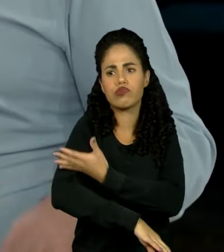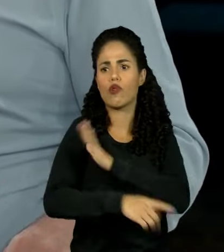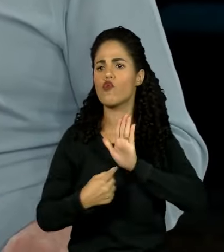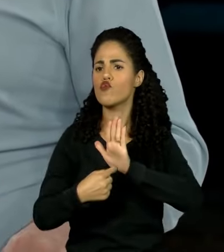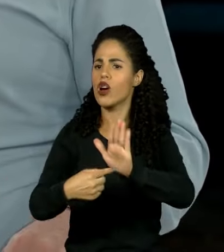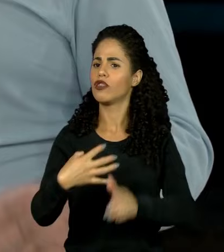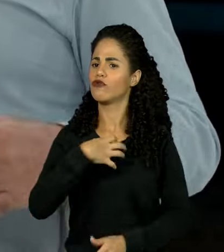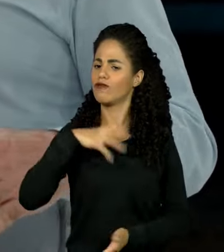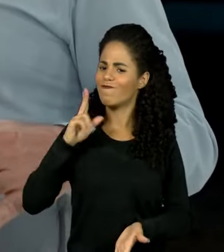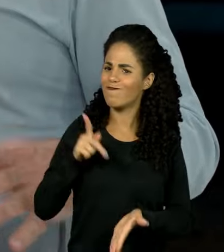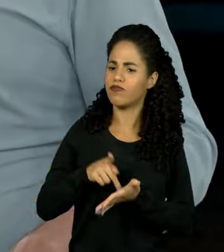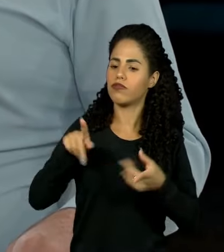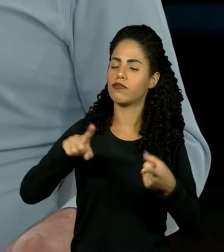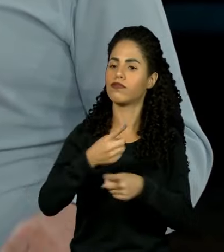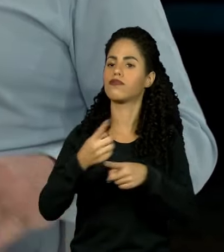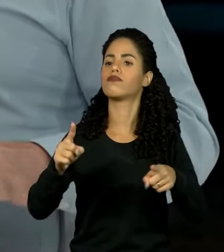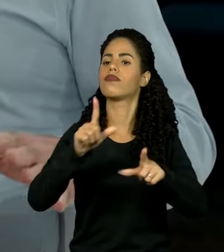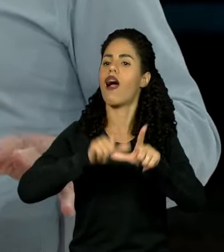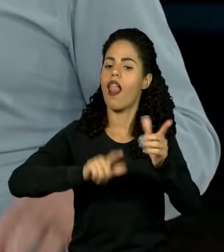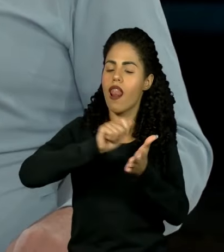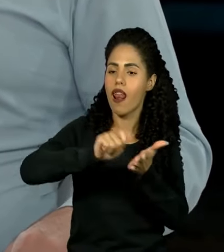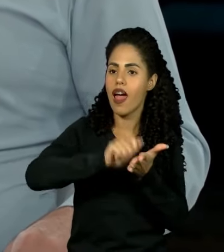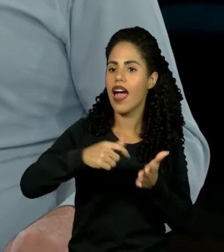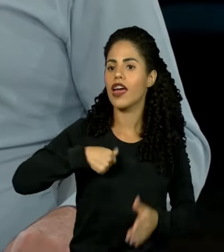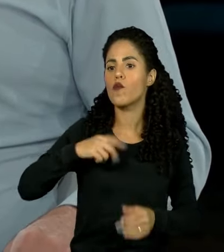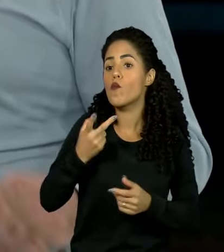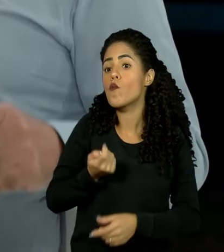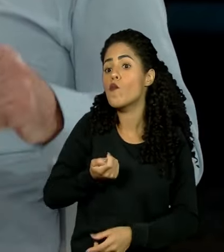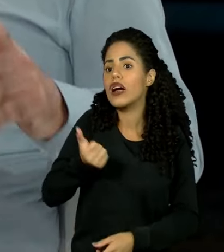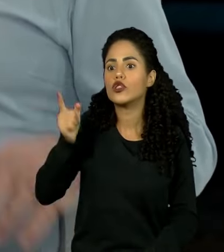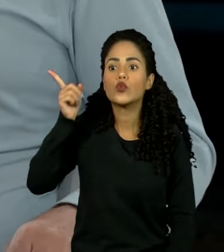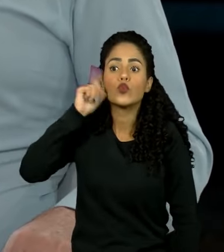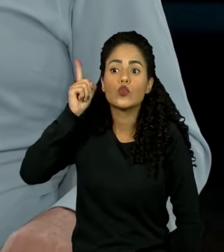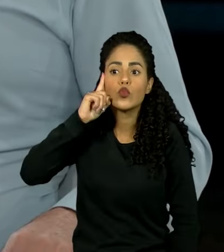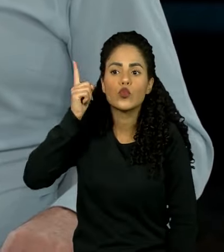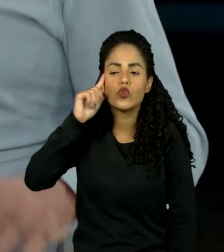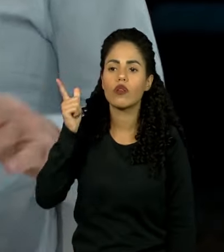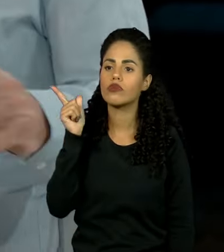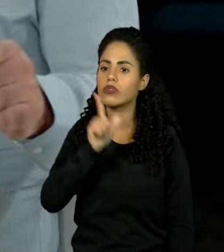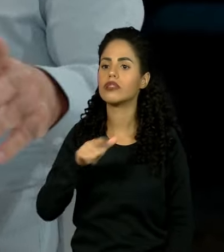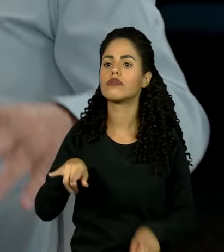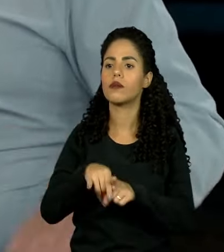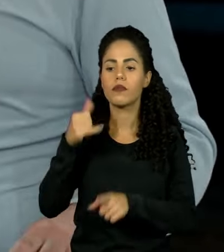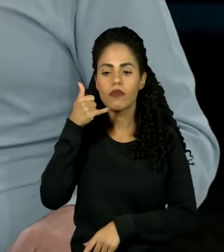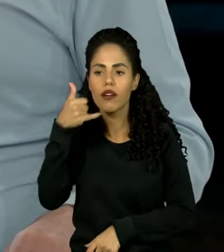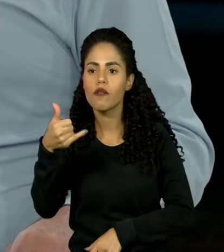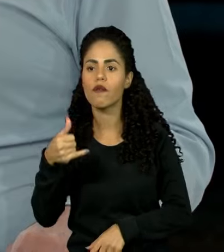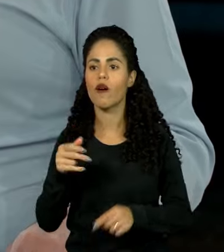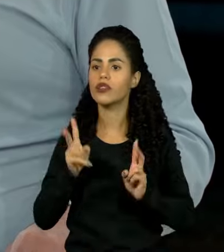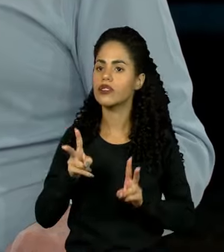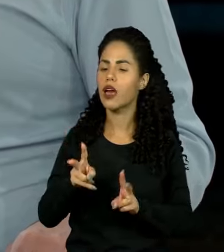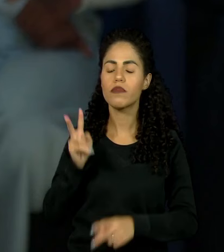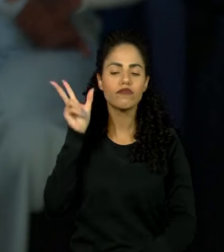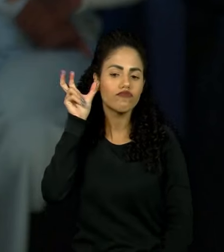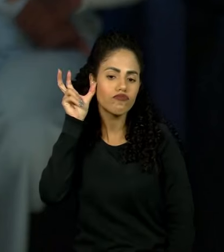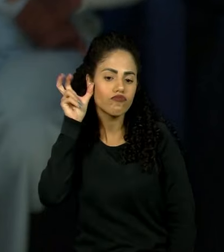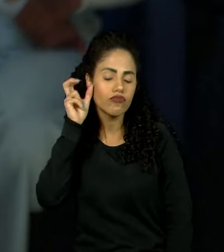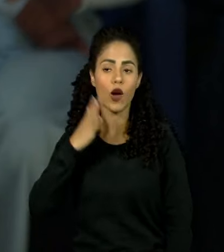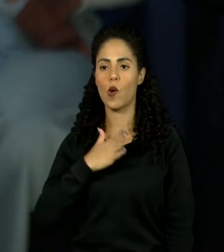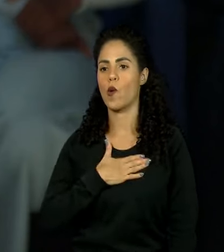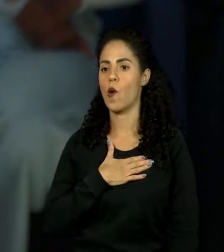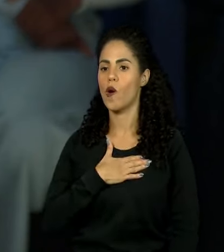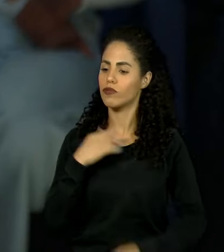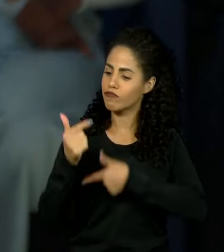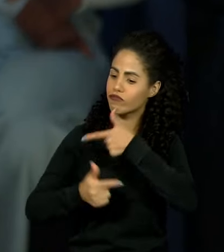forma muito real e eu ouço quase que diariamente tenho no no celular vou ouvindo quando venho para cá quando